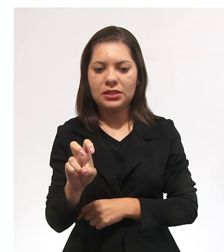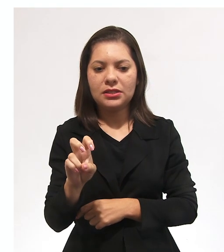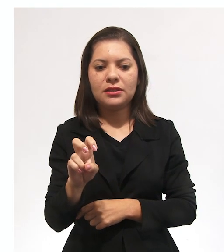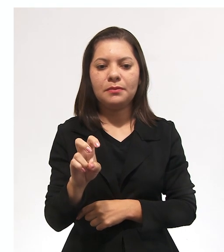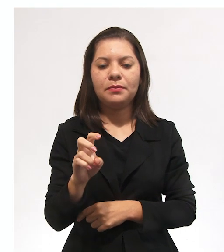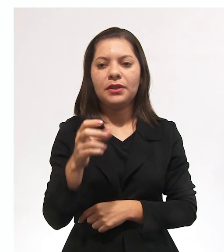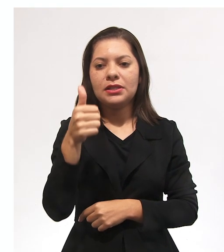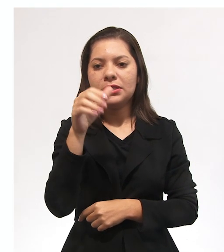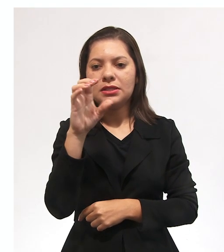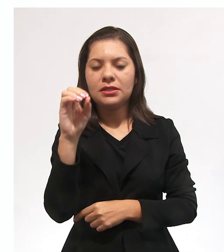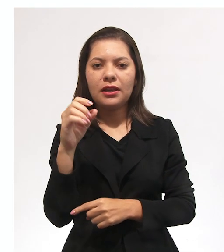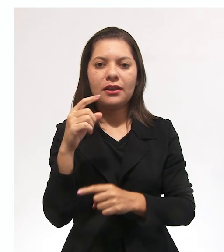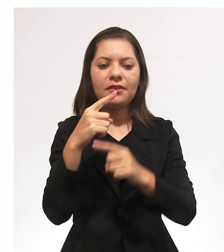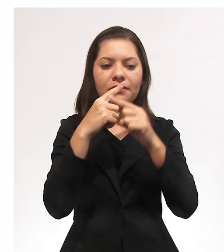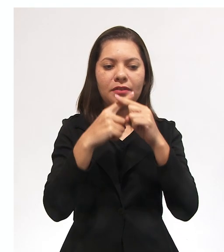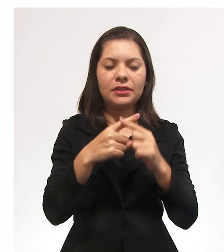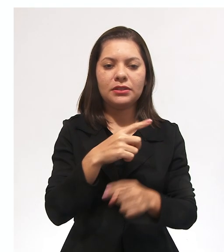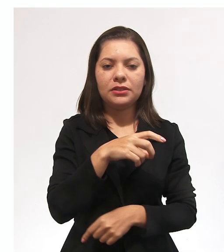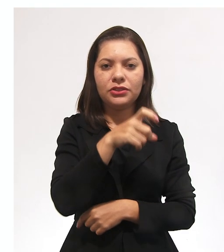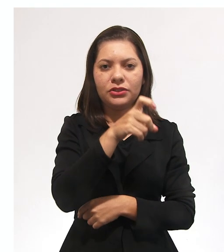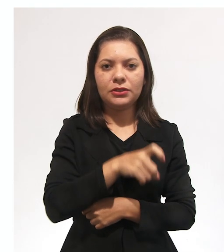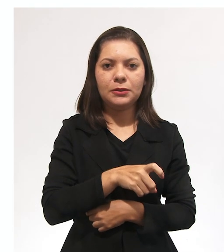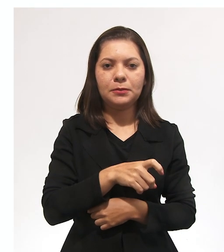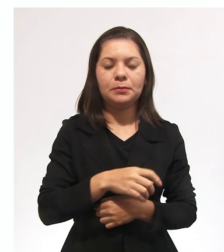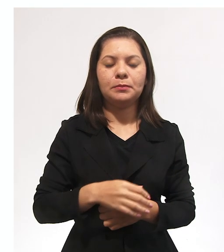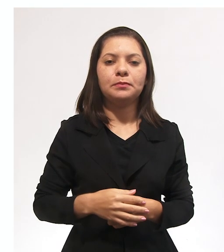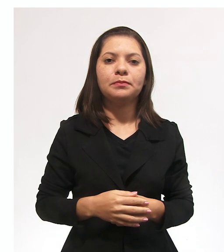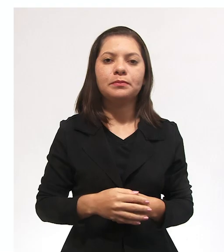x vezes 100%. Como